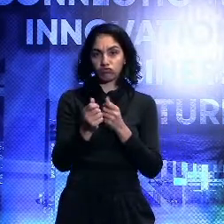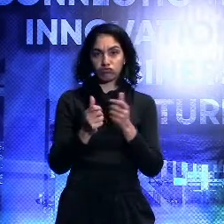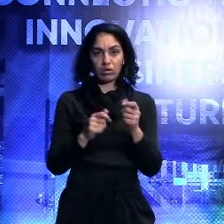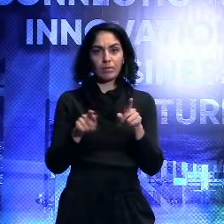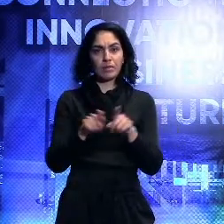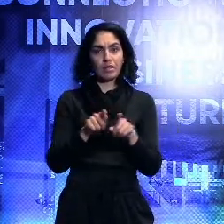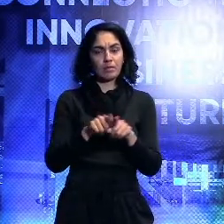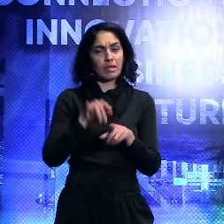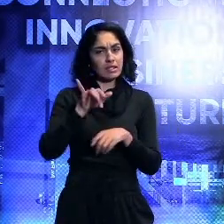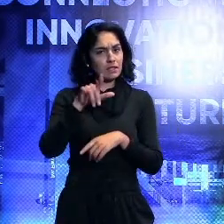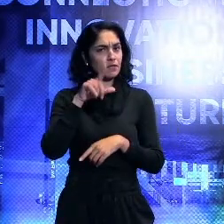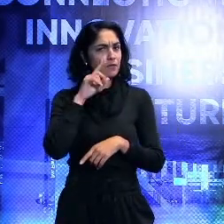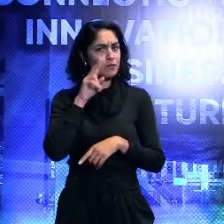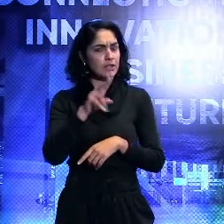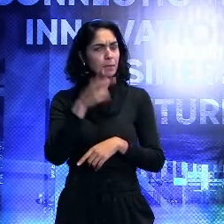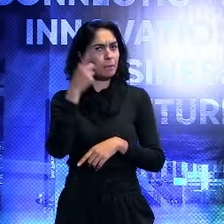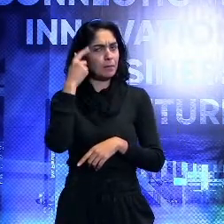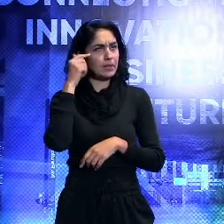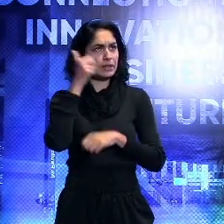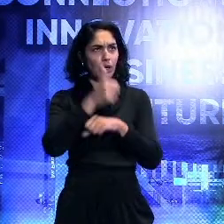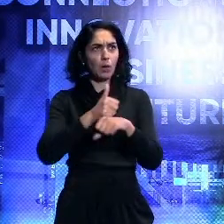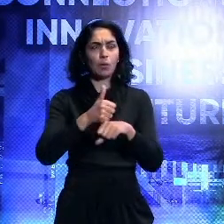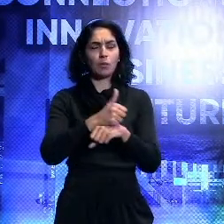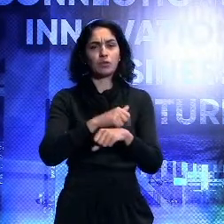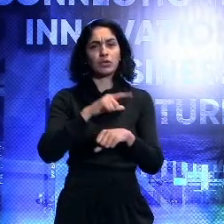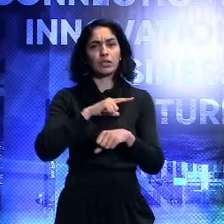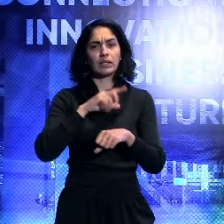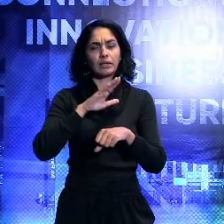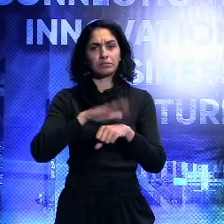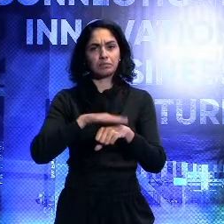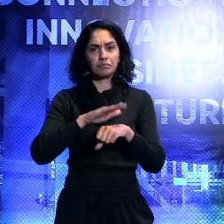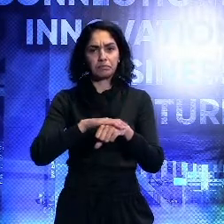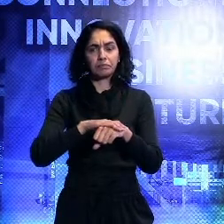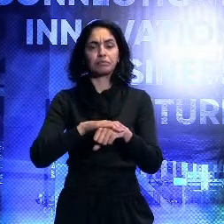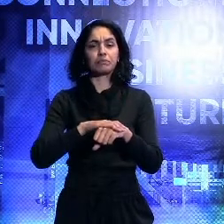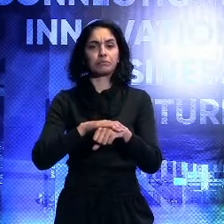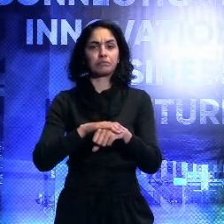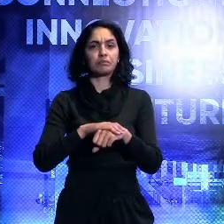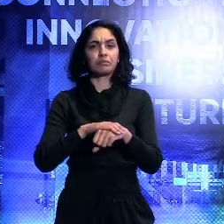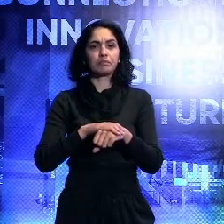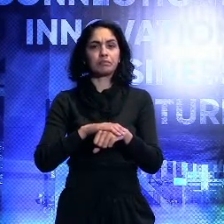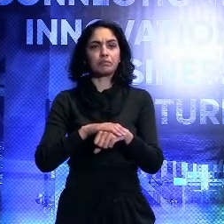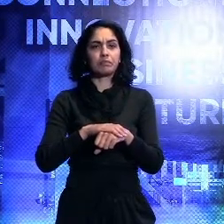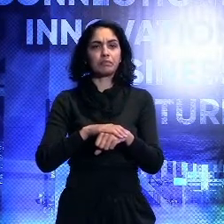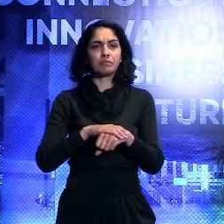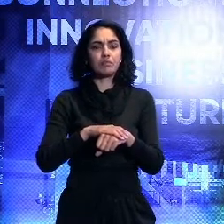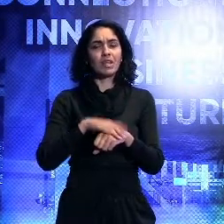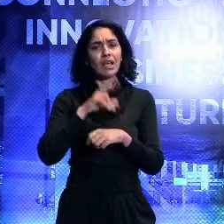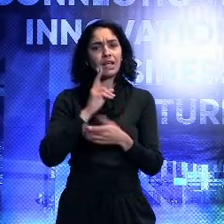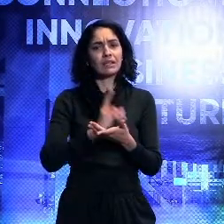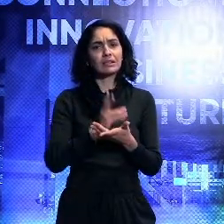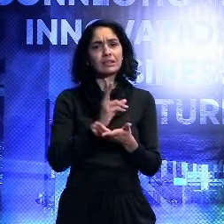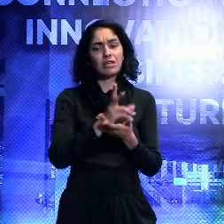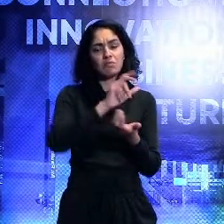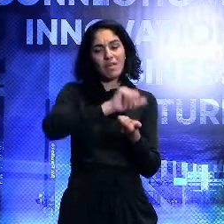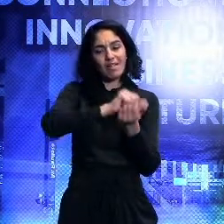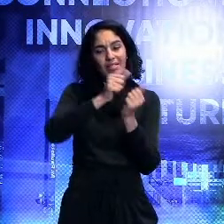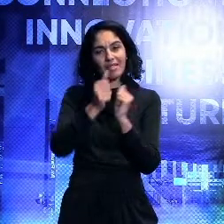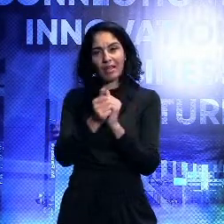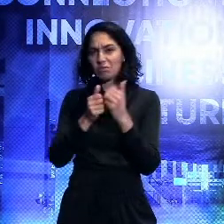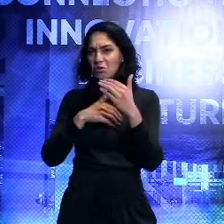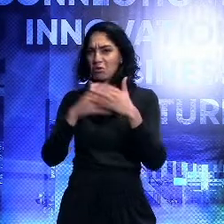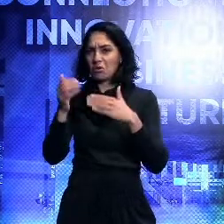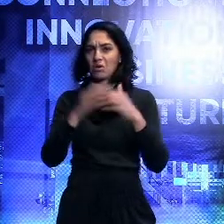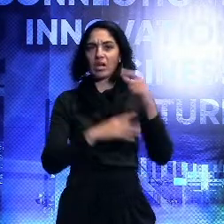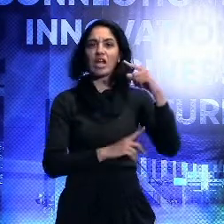você parar para pensar na função que a persona exerce, ela se aplica basicamente a qualquer tipo de produto